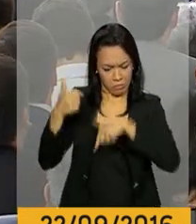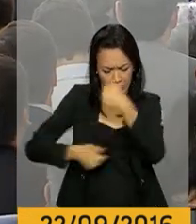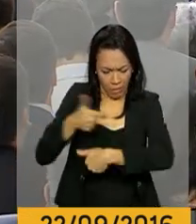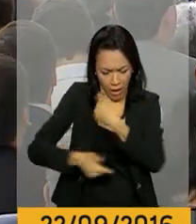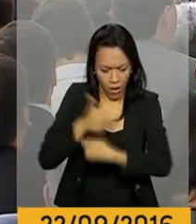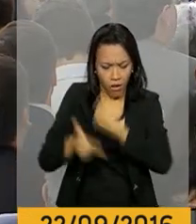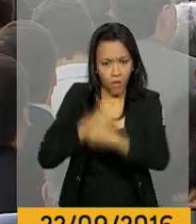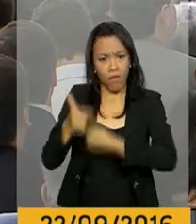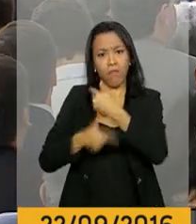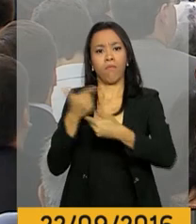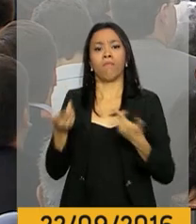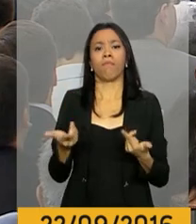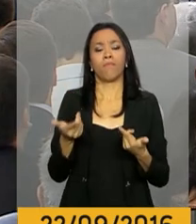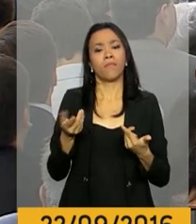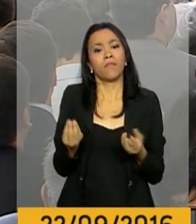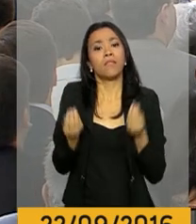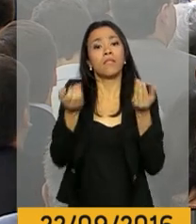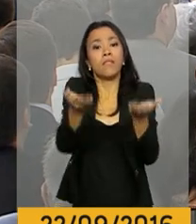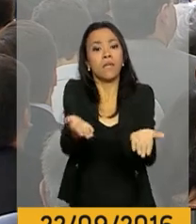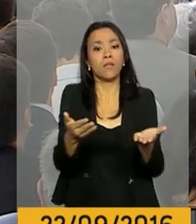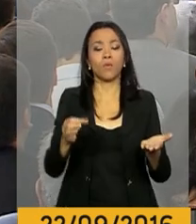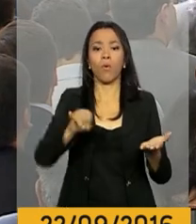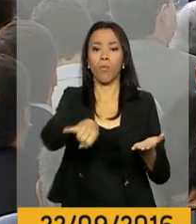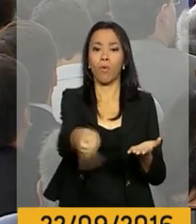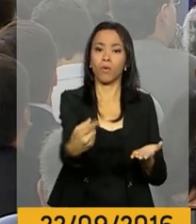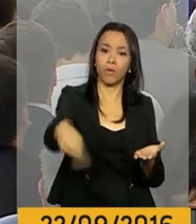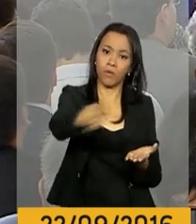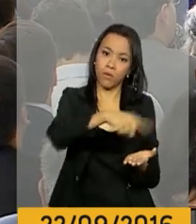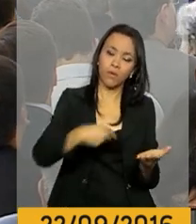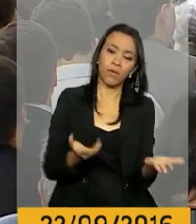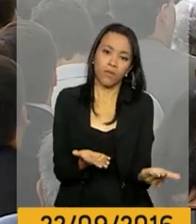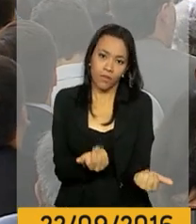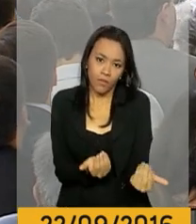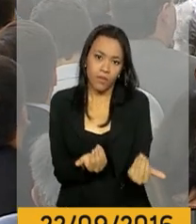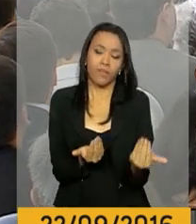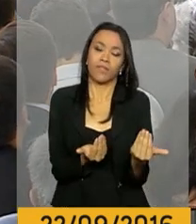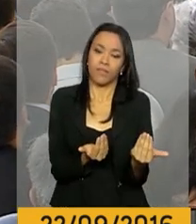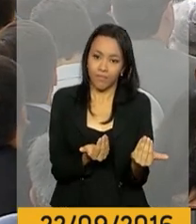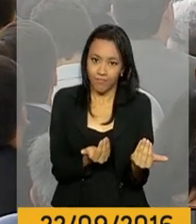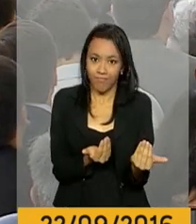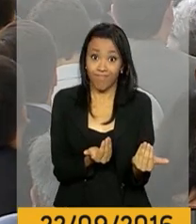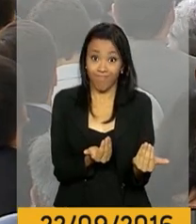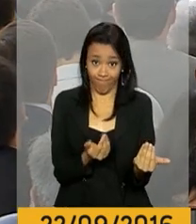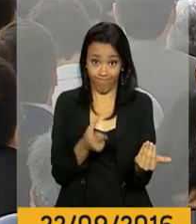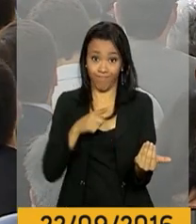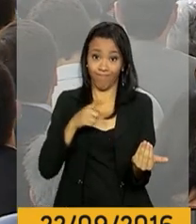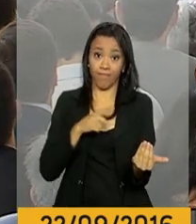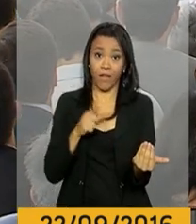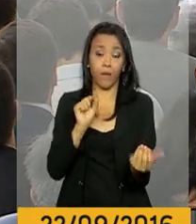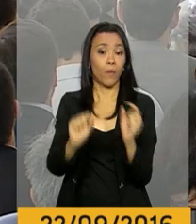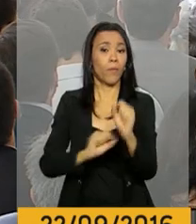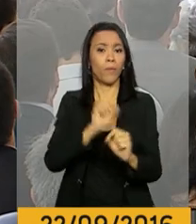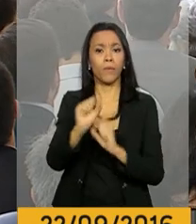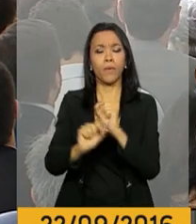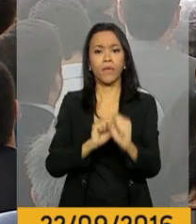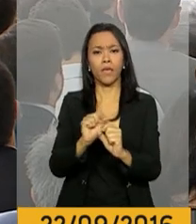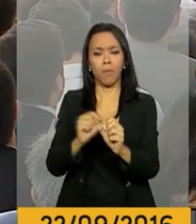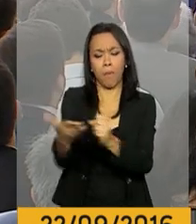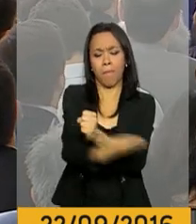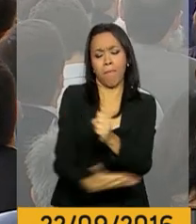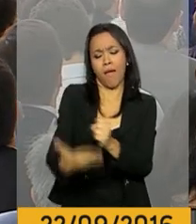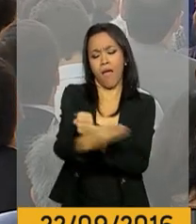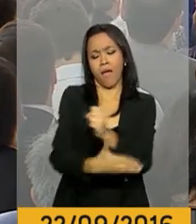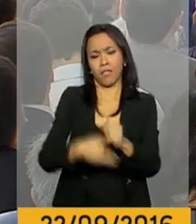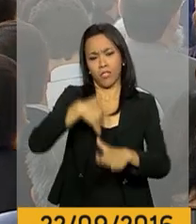criando mais oportunidades para nossos jovens constróem também as bases de um crescimento